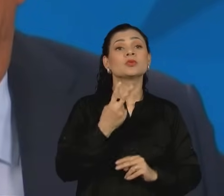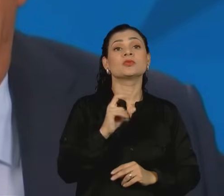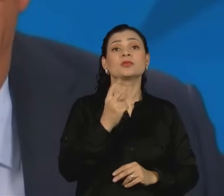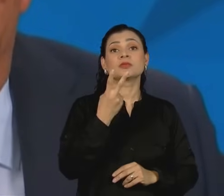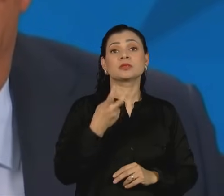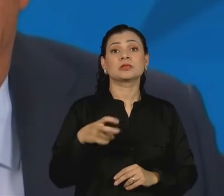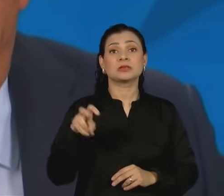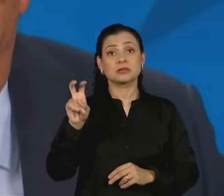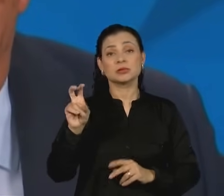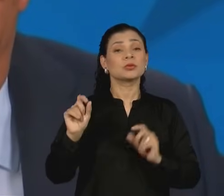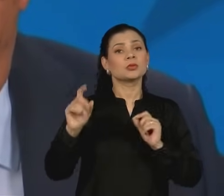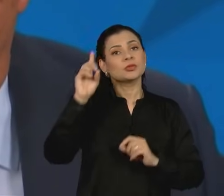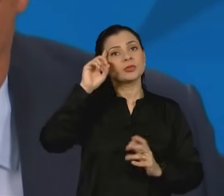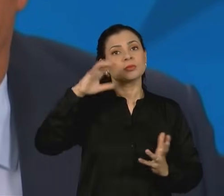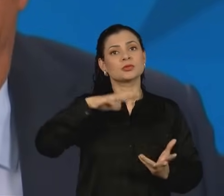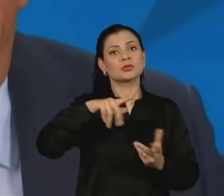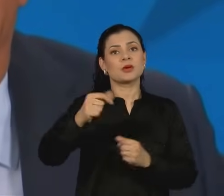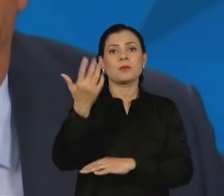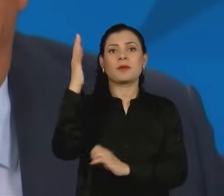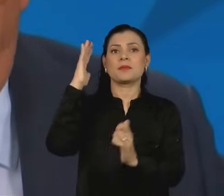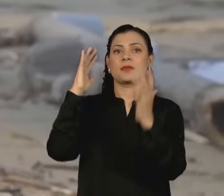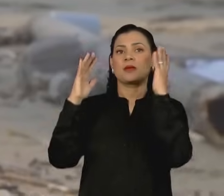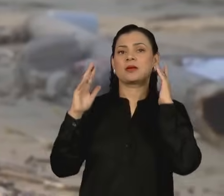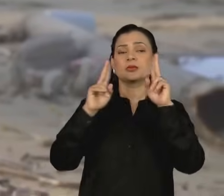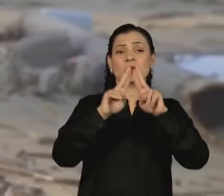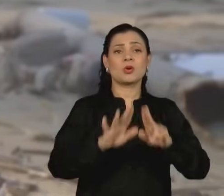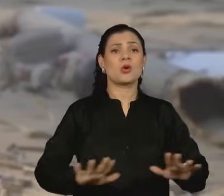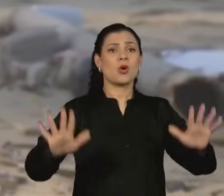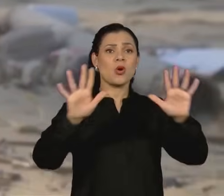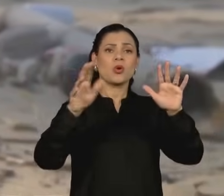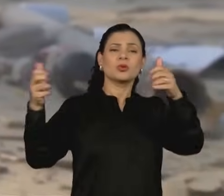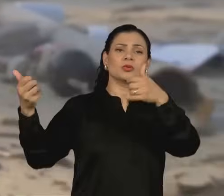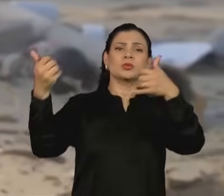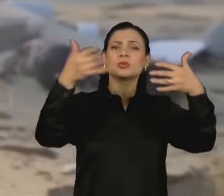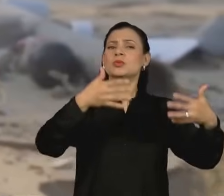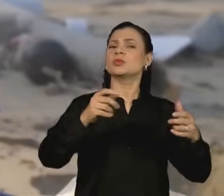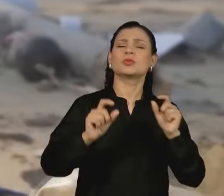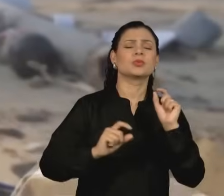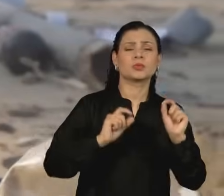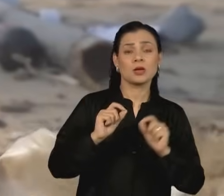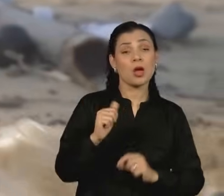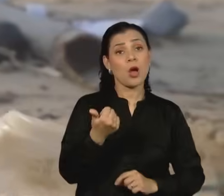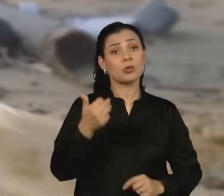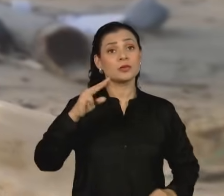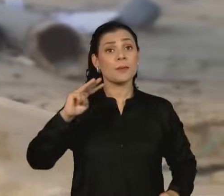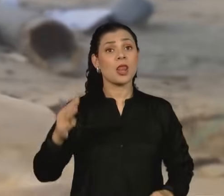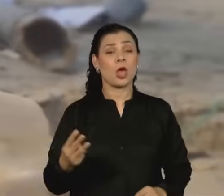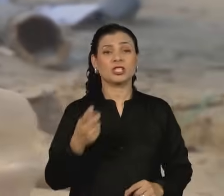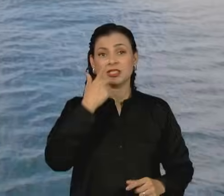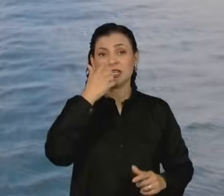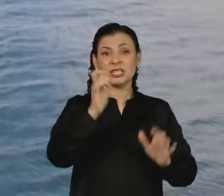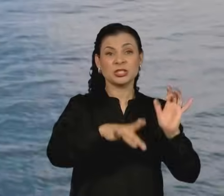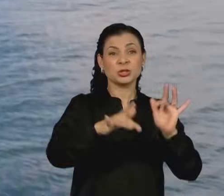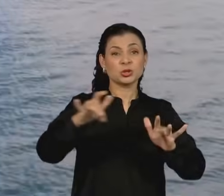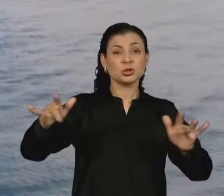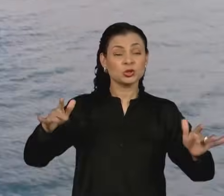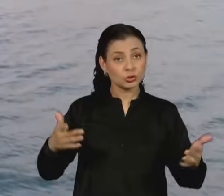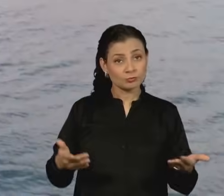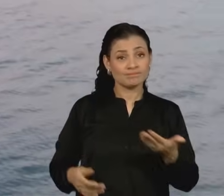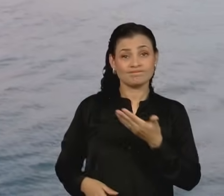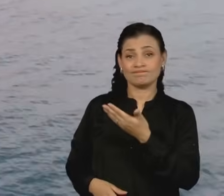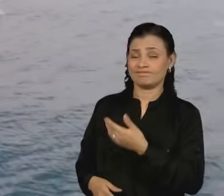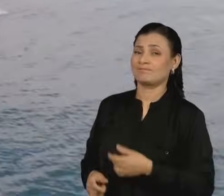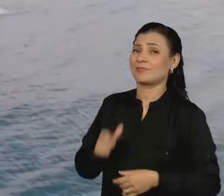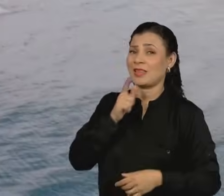Dia Mundial do Meio Ambiente. A Organização das Nações Unidas estima que 11 milhões de lixo plástico vão parar